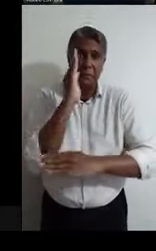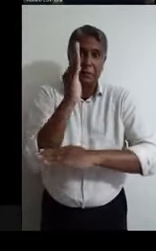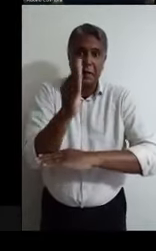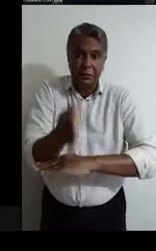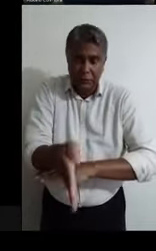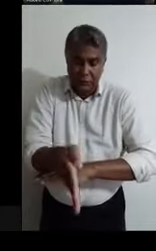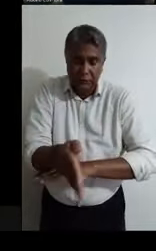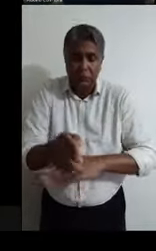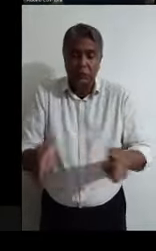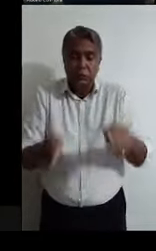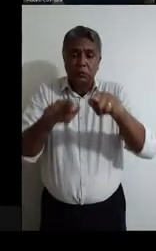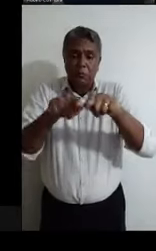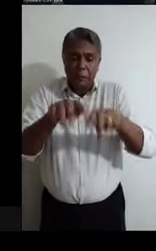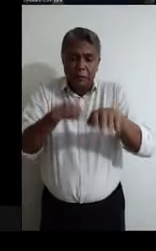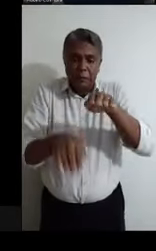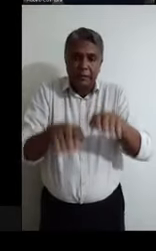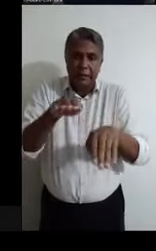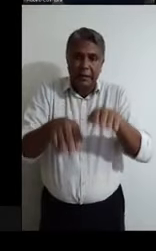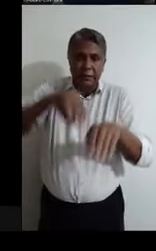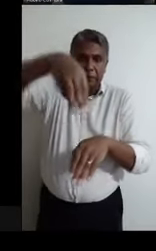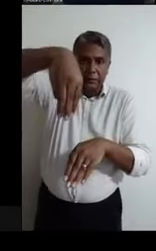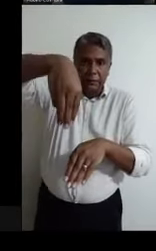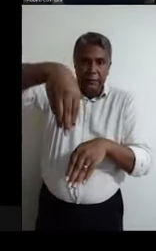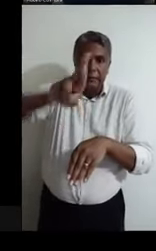e por isso leva a sigla MRUV.